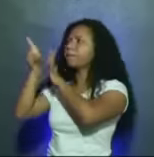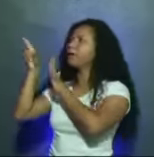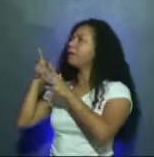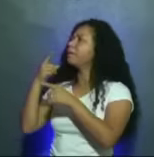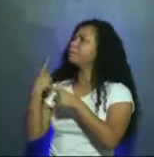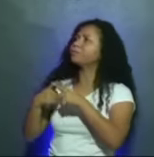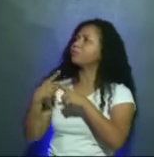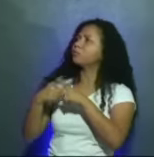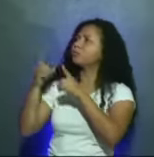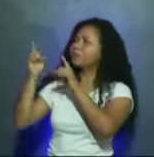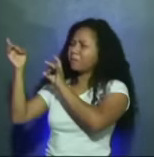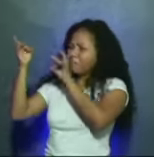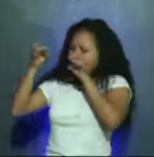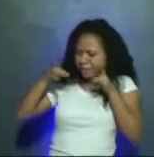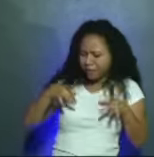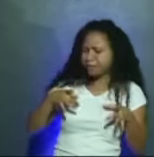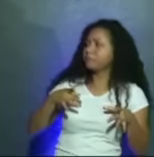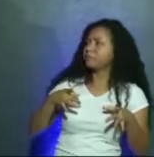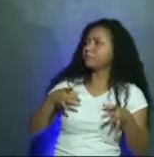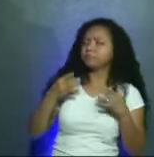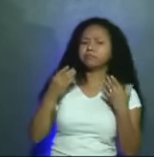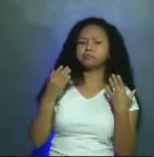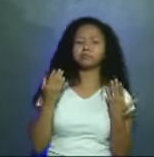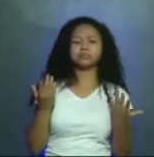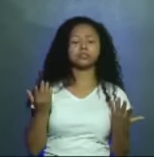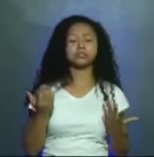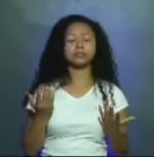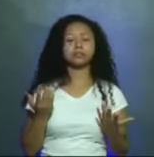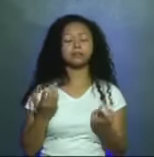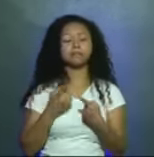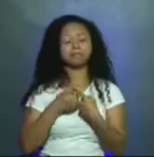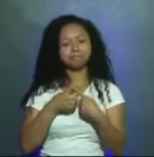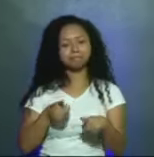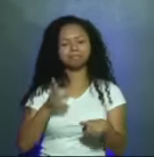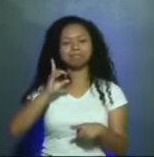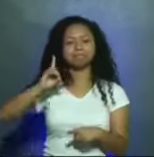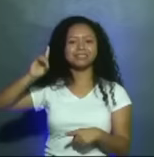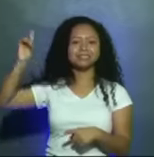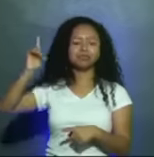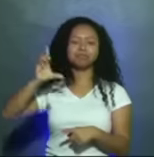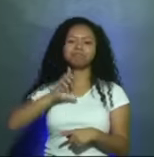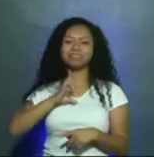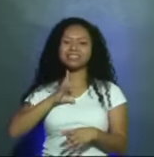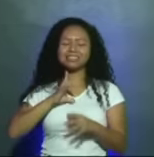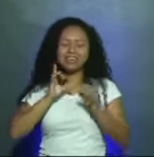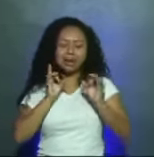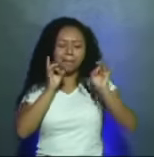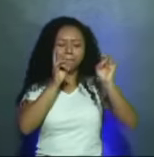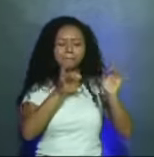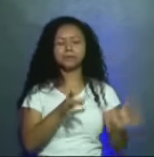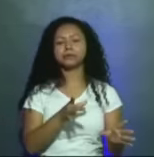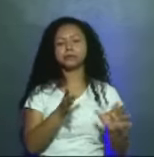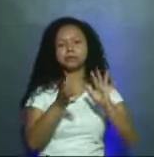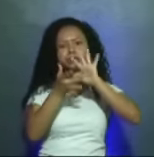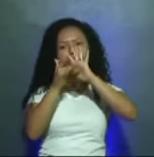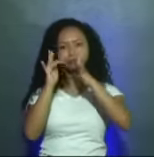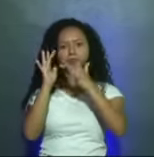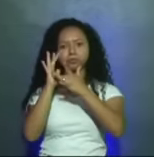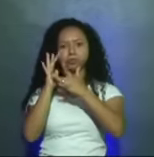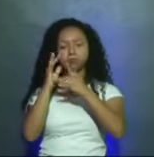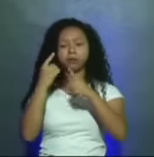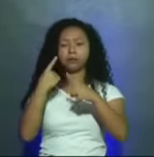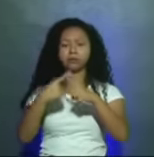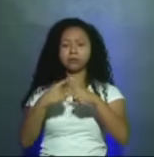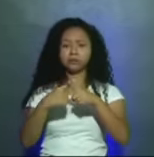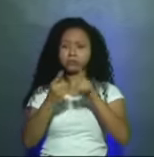abandonaste? Mas Deus teve que abandonar Jesus naquela hora, porque Ele estava com o nosso